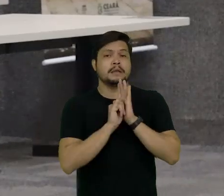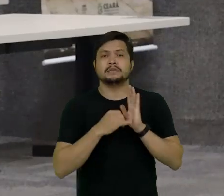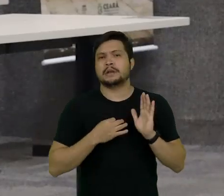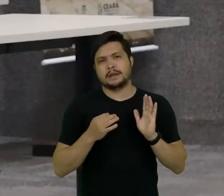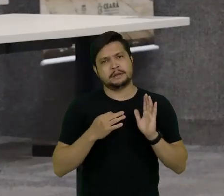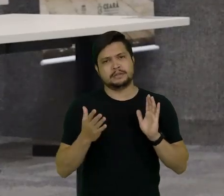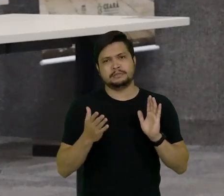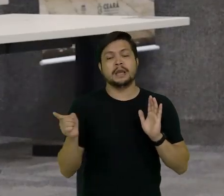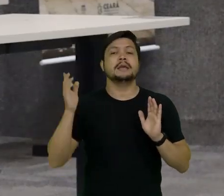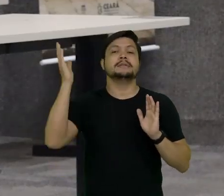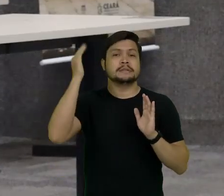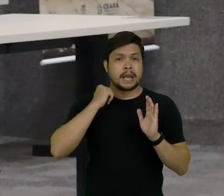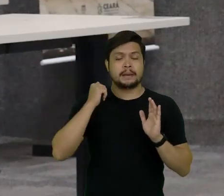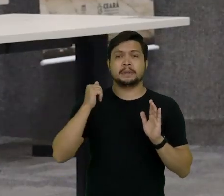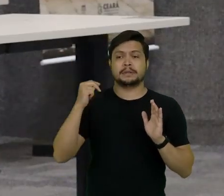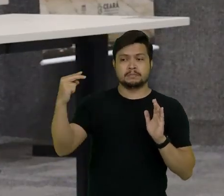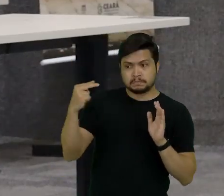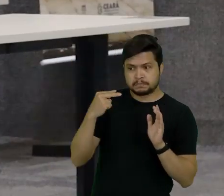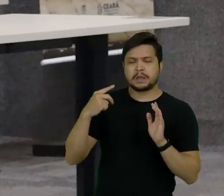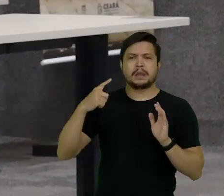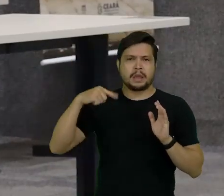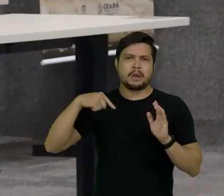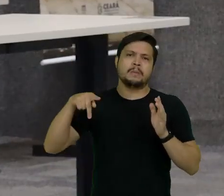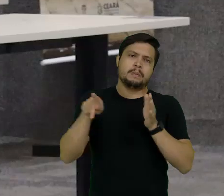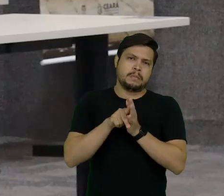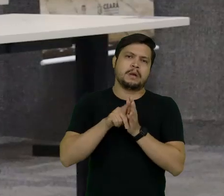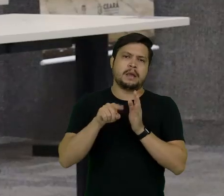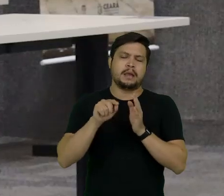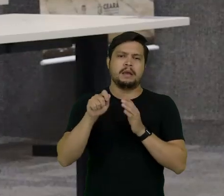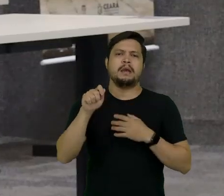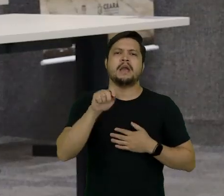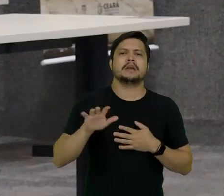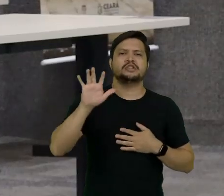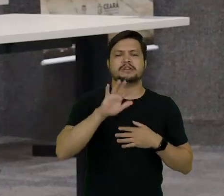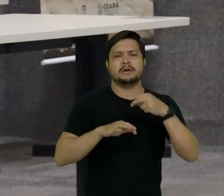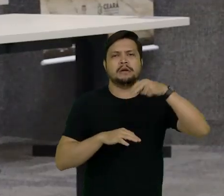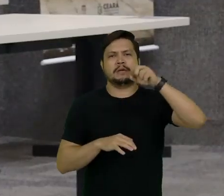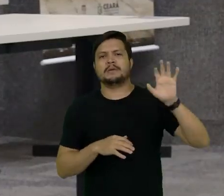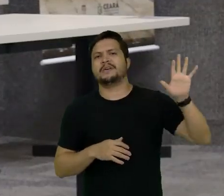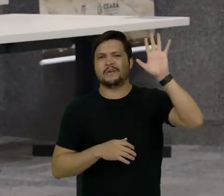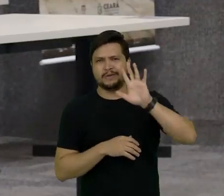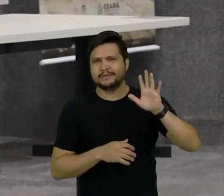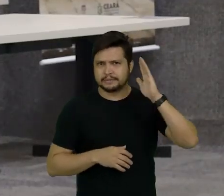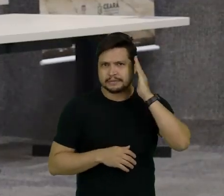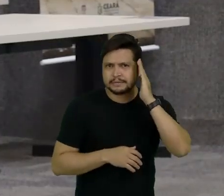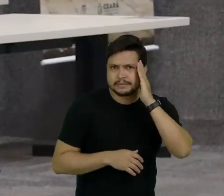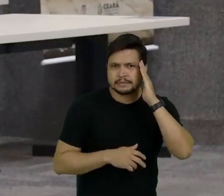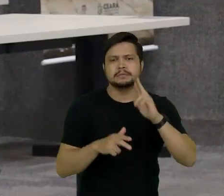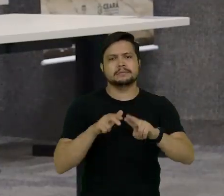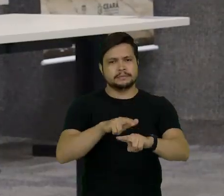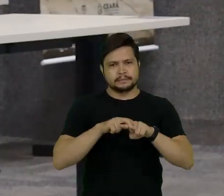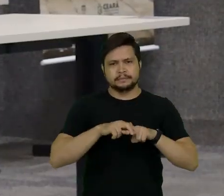sabe que eu sou dessa região. E, tá, tudo bem, desculpa, obrigado, fica para a